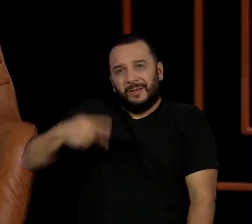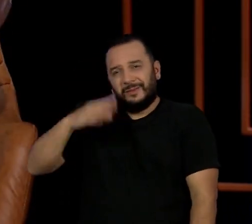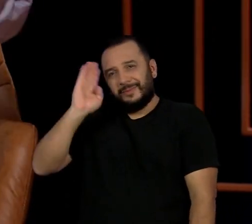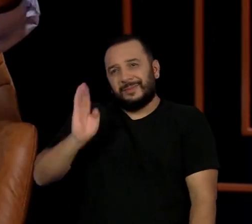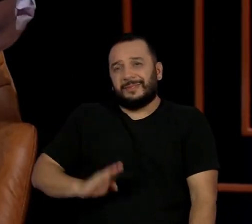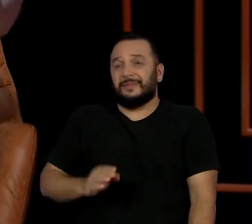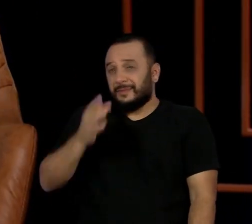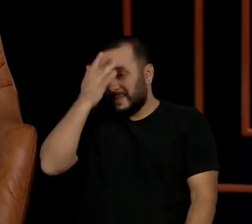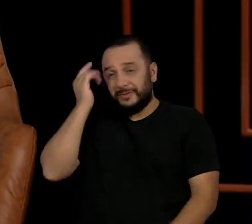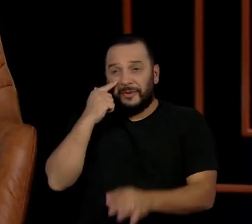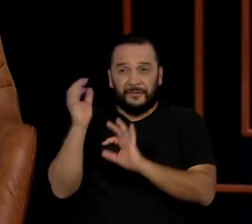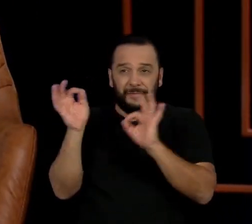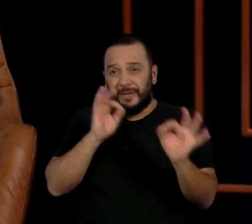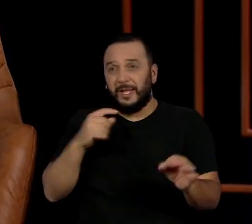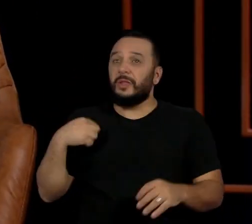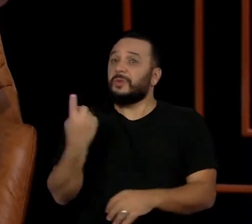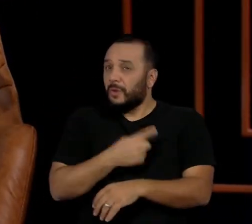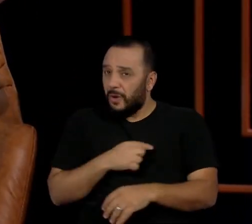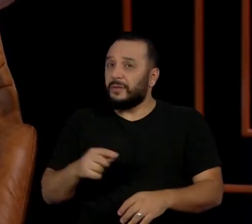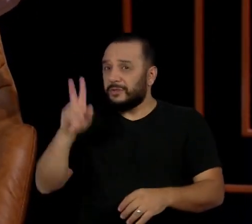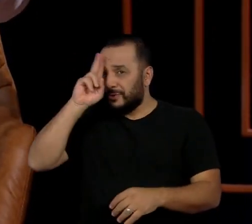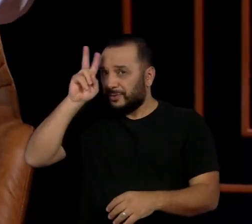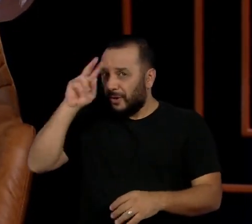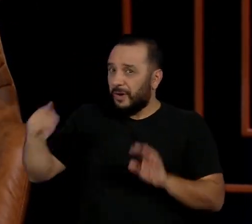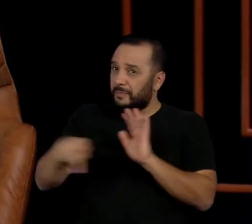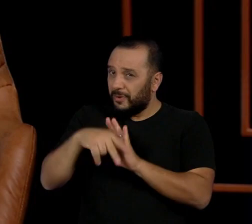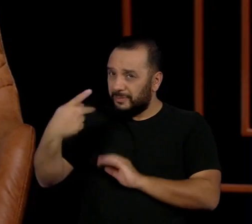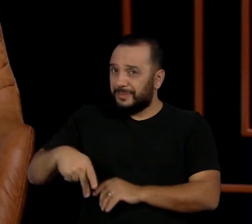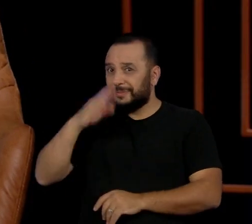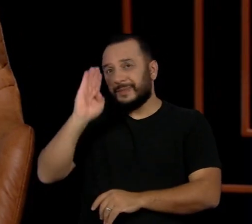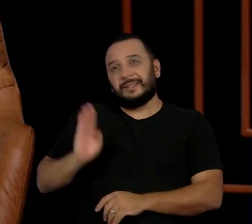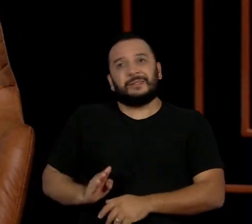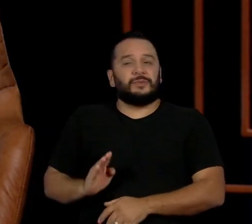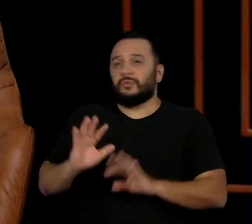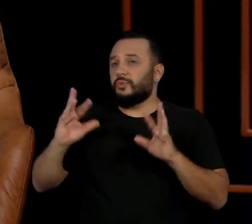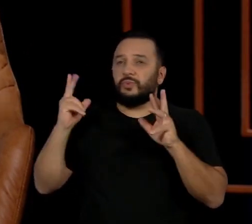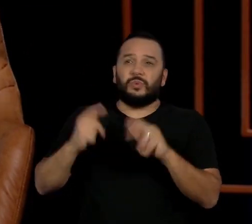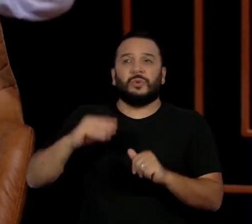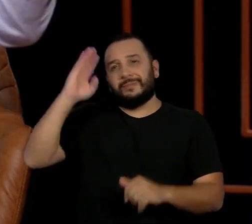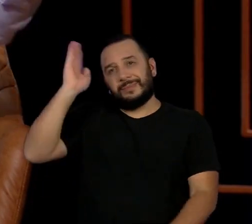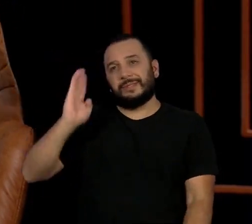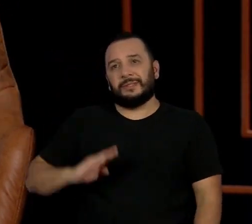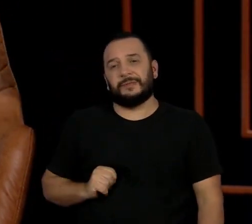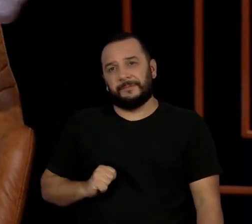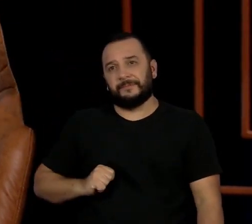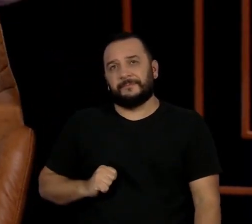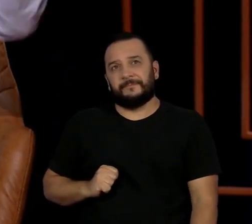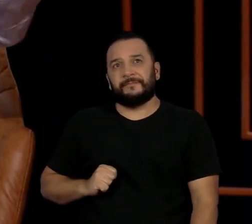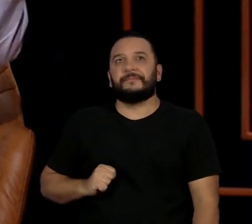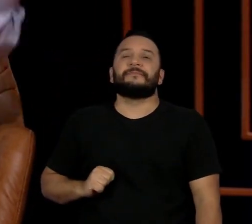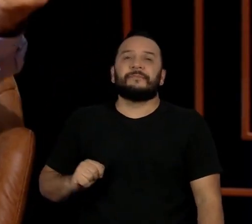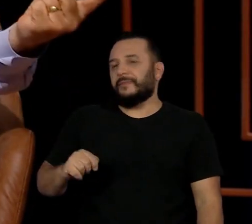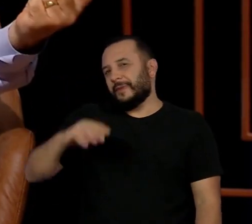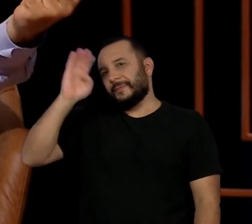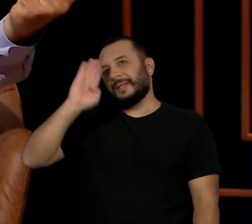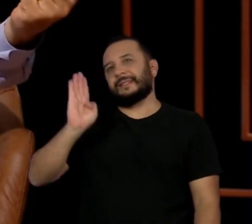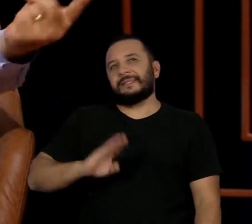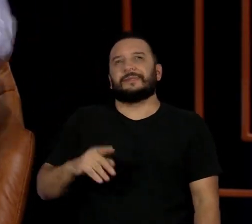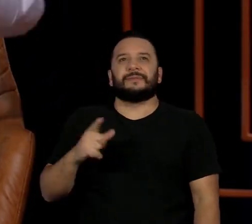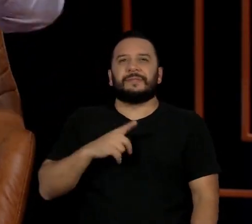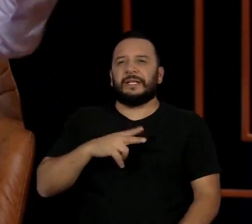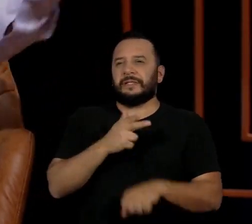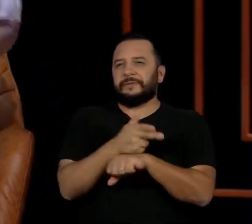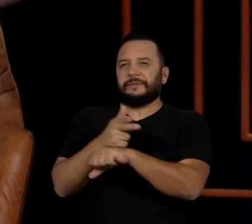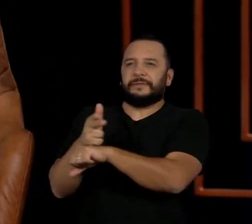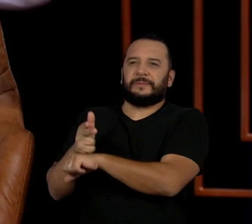histórias, porque são as nossas, são as delas brasileiras, de todo o Brasil. Agora, então, que cada vez mais no Brasil inteiro se filma,